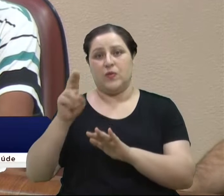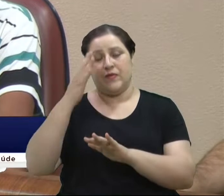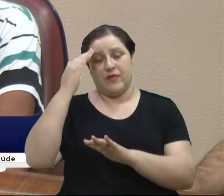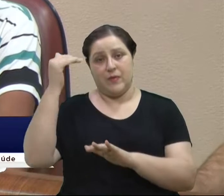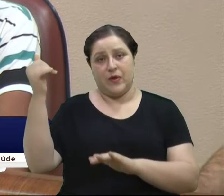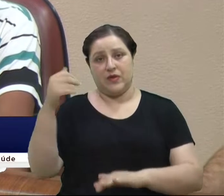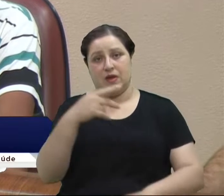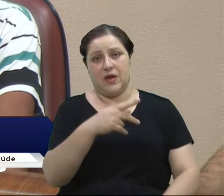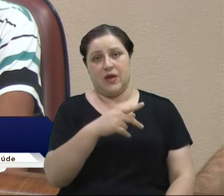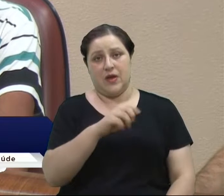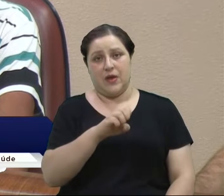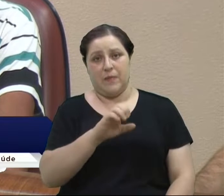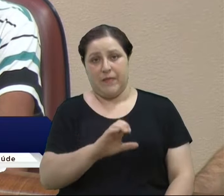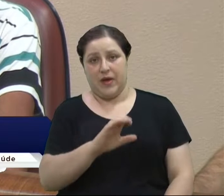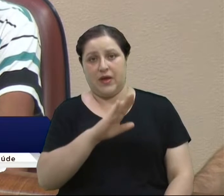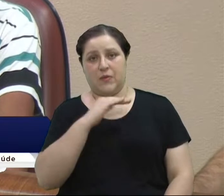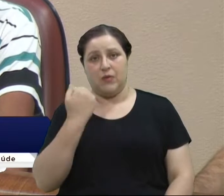auxilie